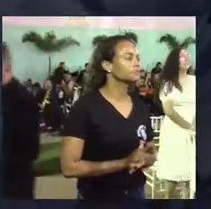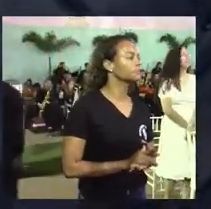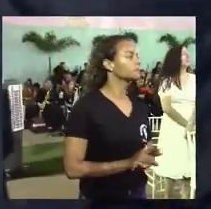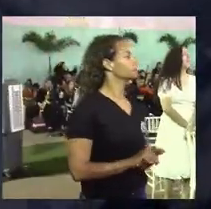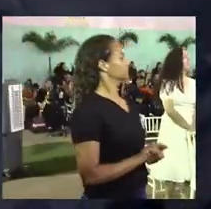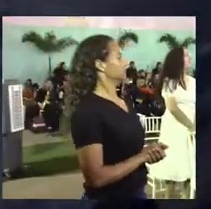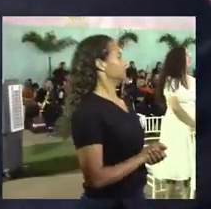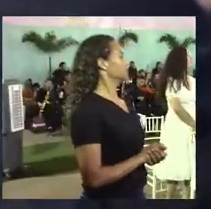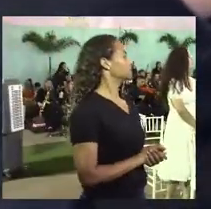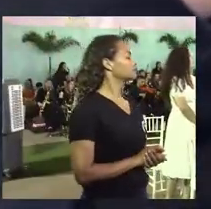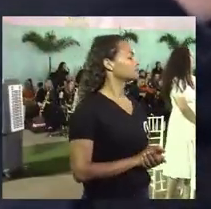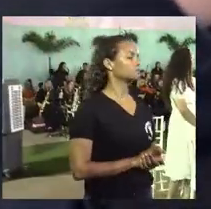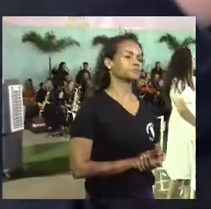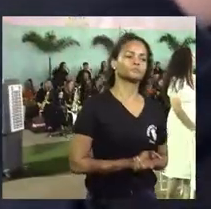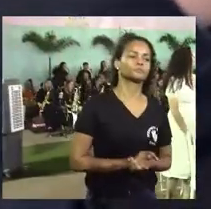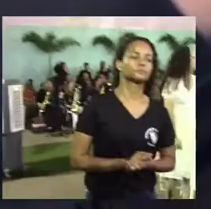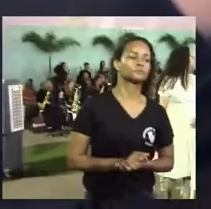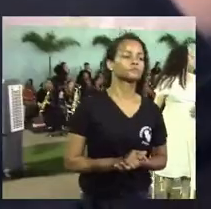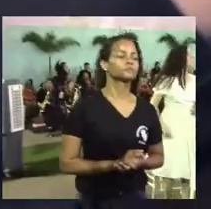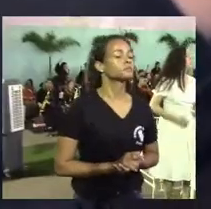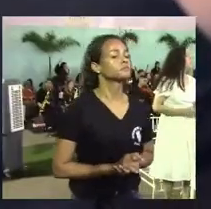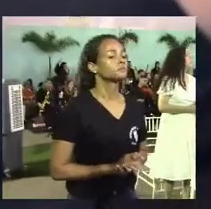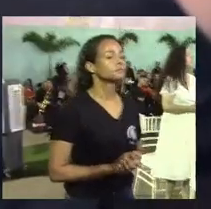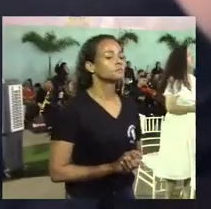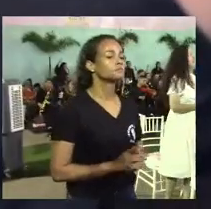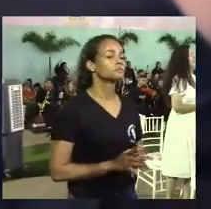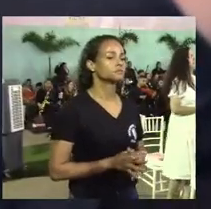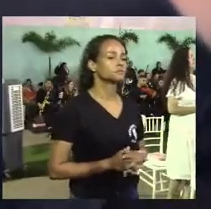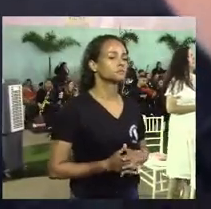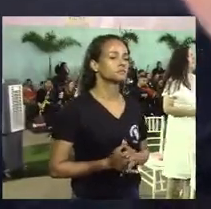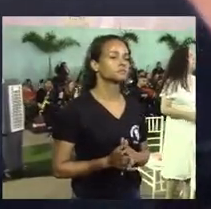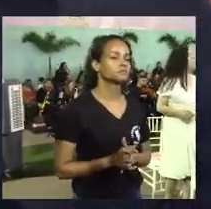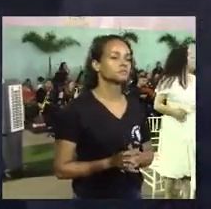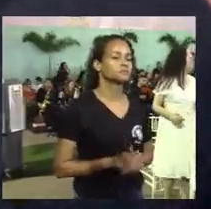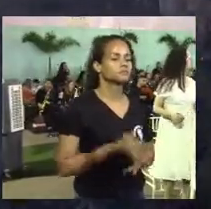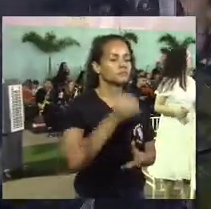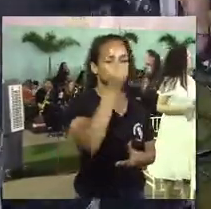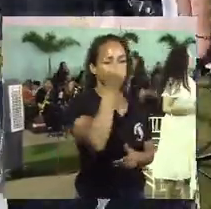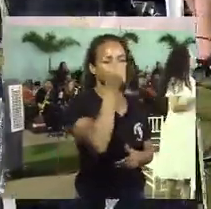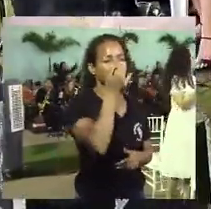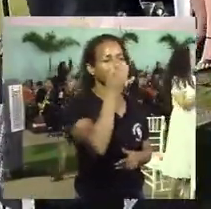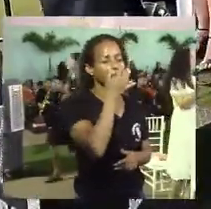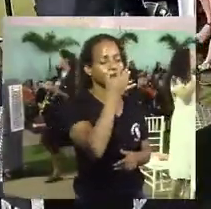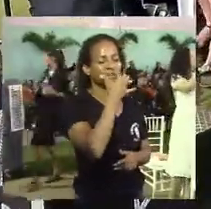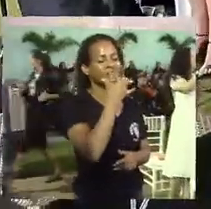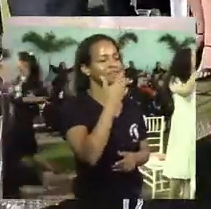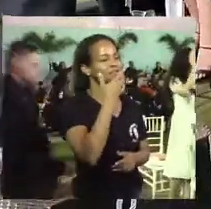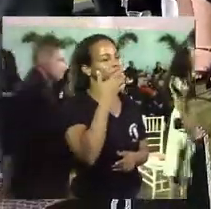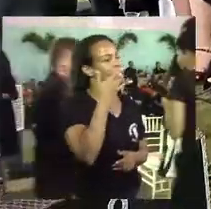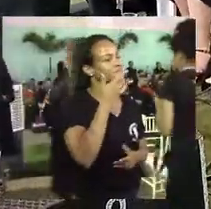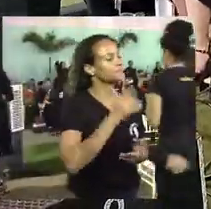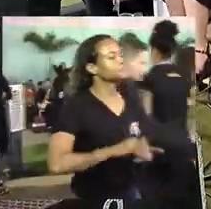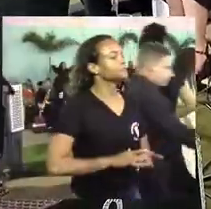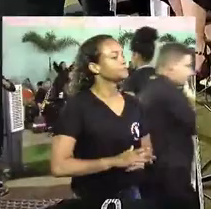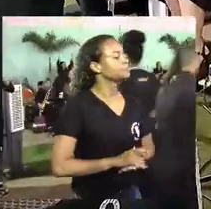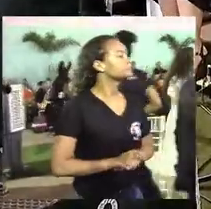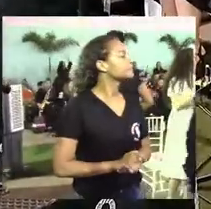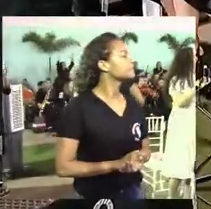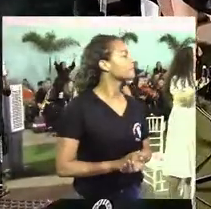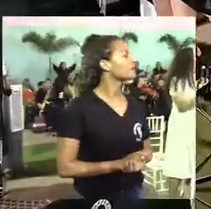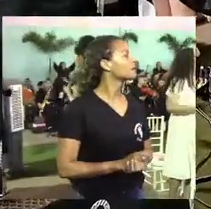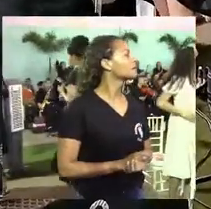essa Você conhece mais eu tenha medo não quem falou